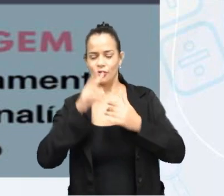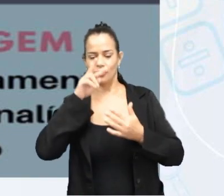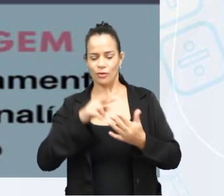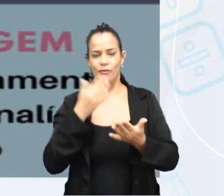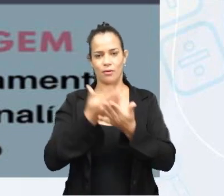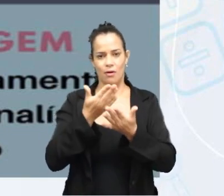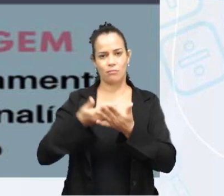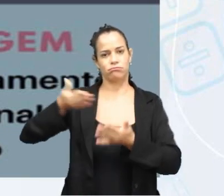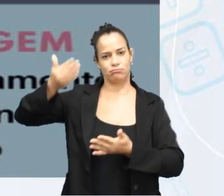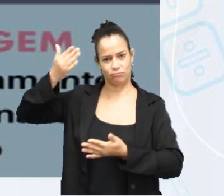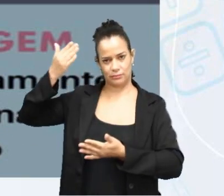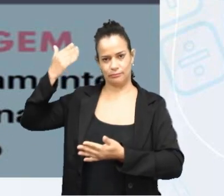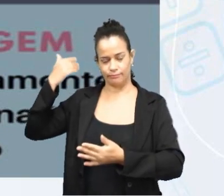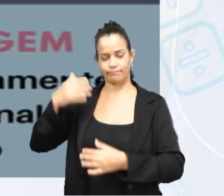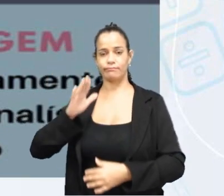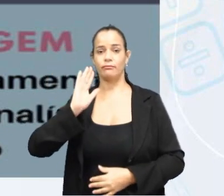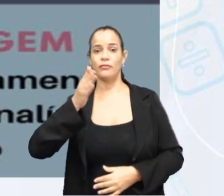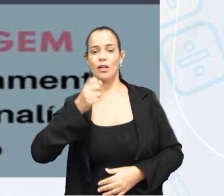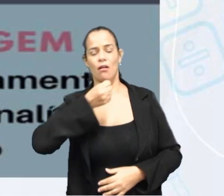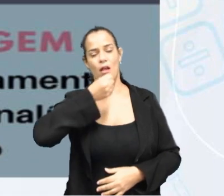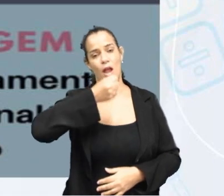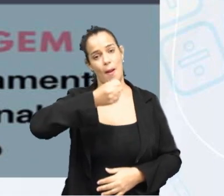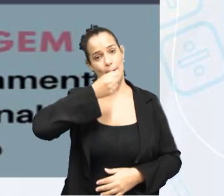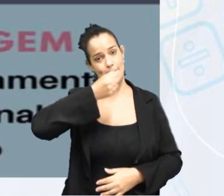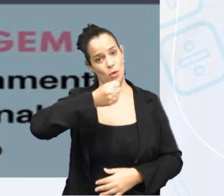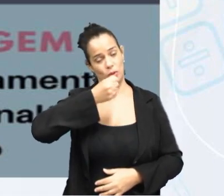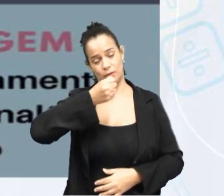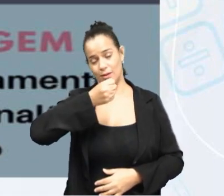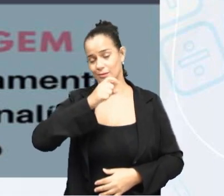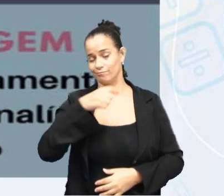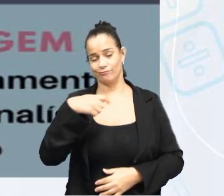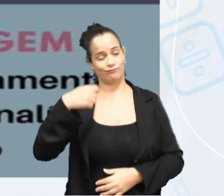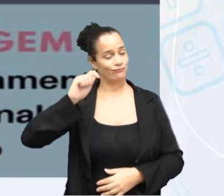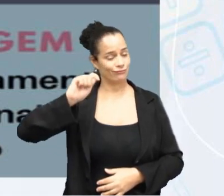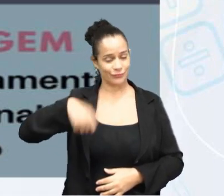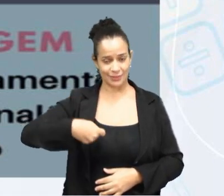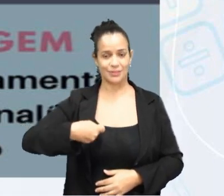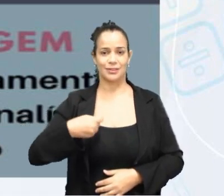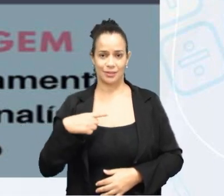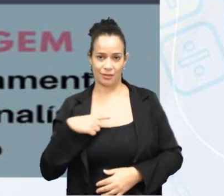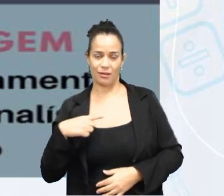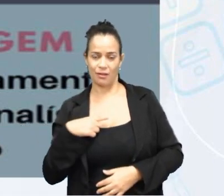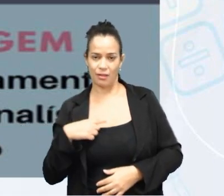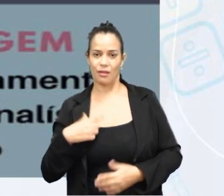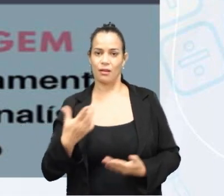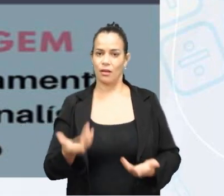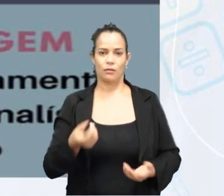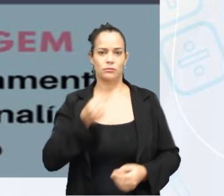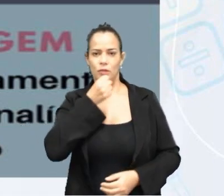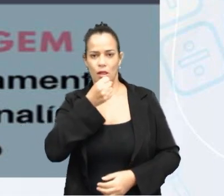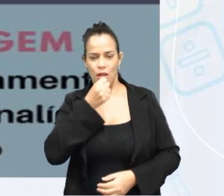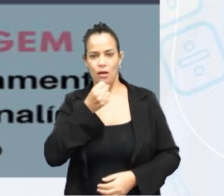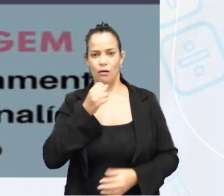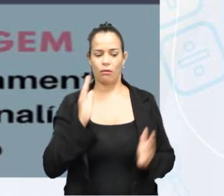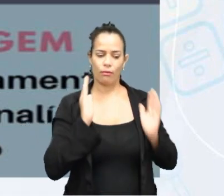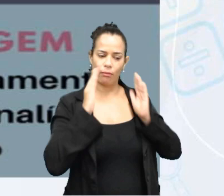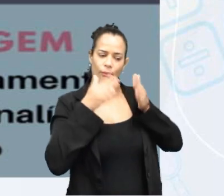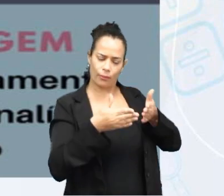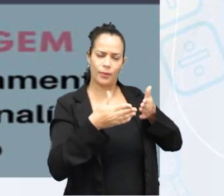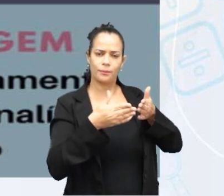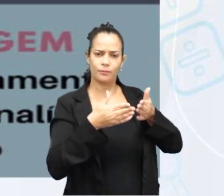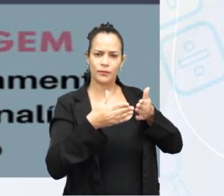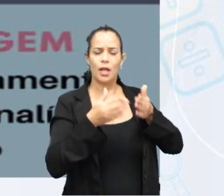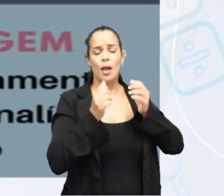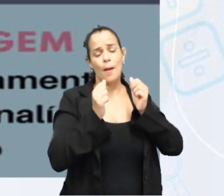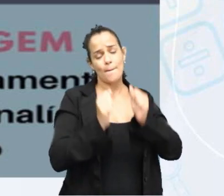aulas anteriores. Já a reportagem não necessariamente tem um lead jornalístico definido. Tá? Ela pode até ter,